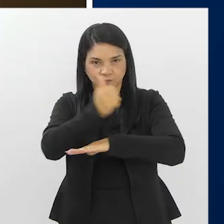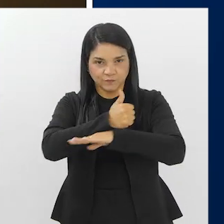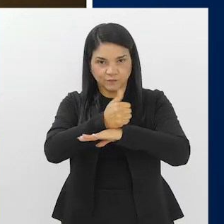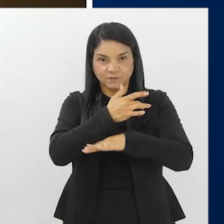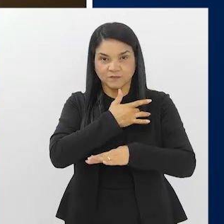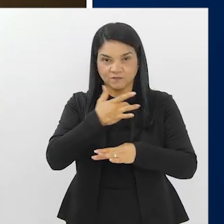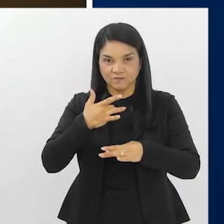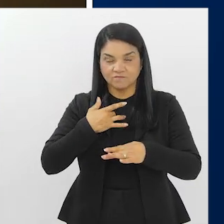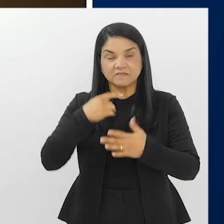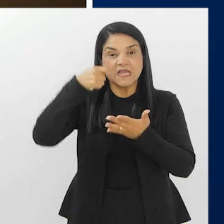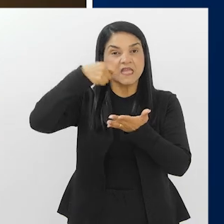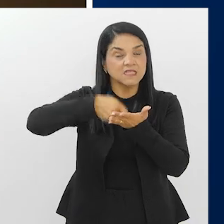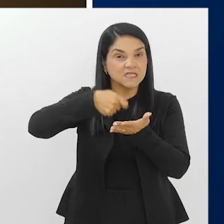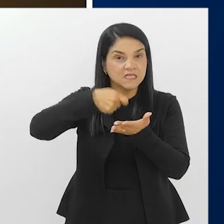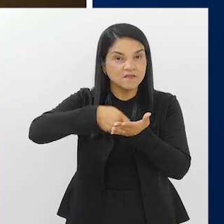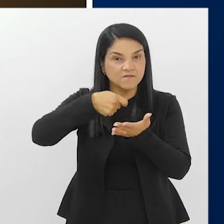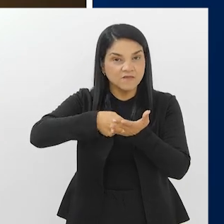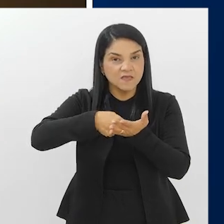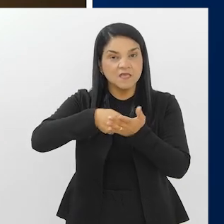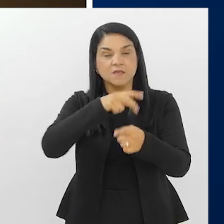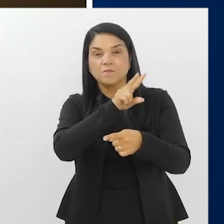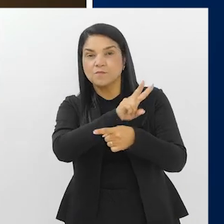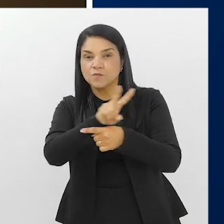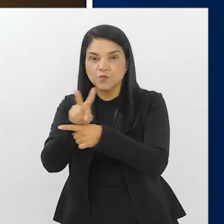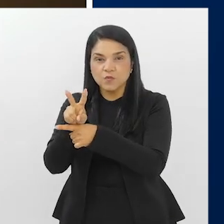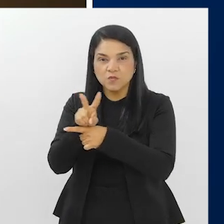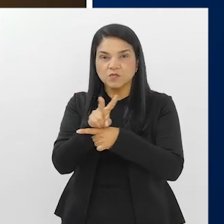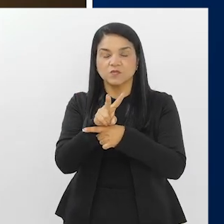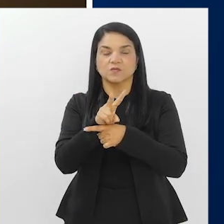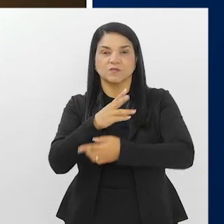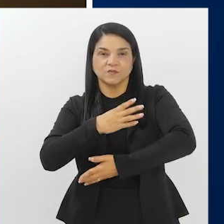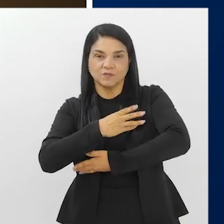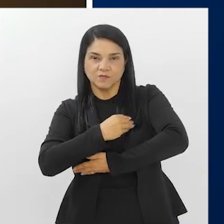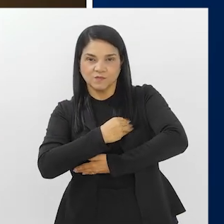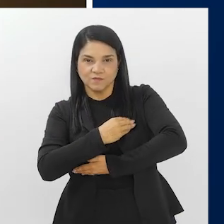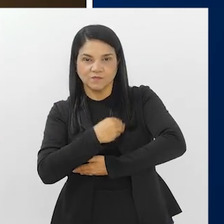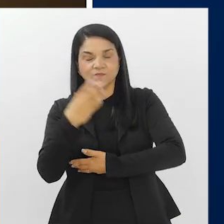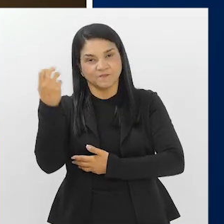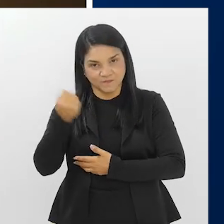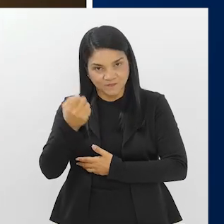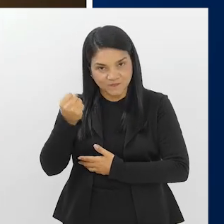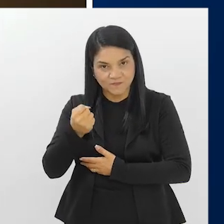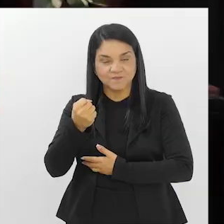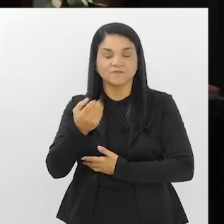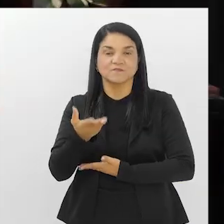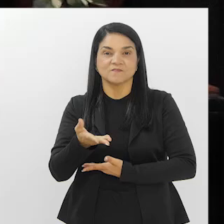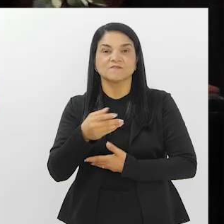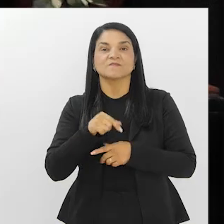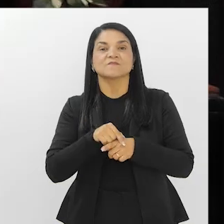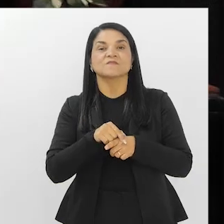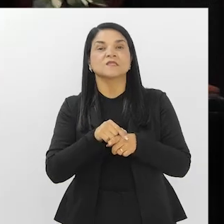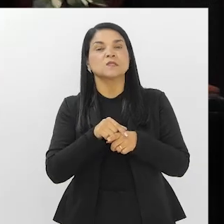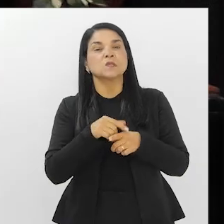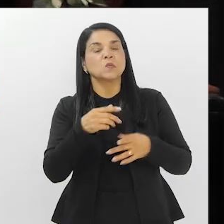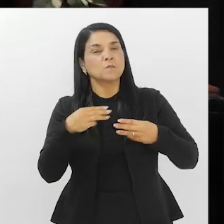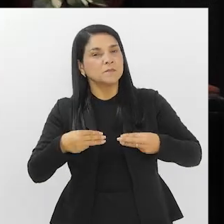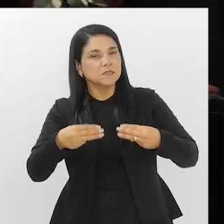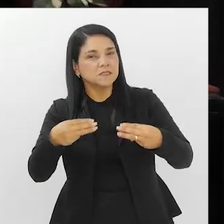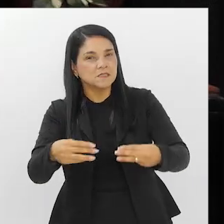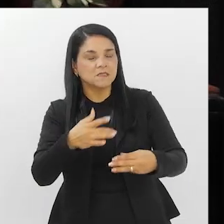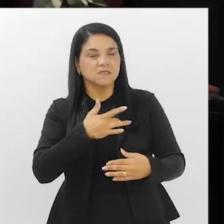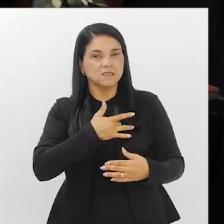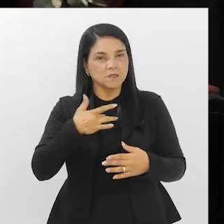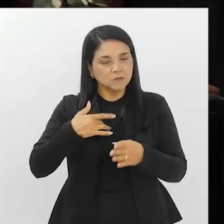gente tem, né, o nosso dever de promover e proteger o aleitamento materno. O Ministério da Saúde